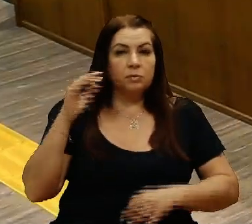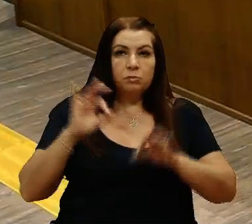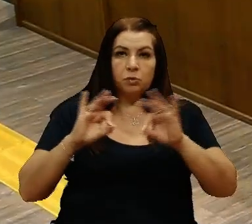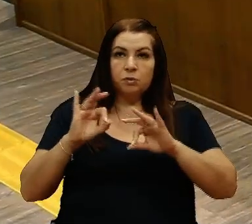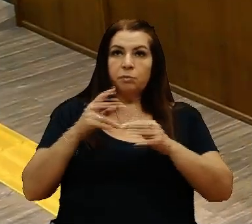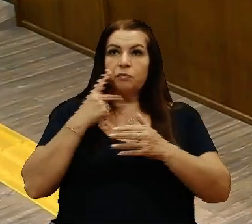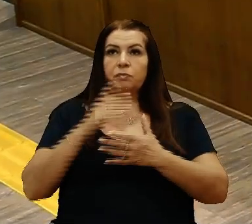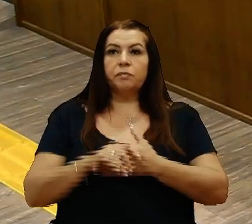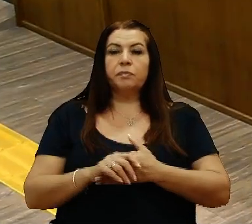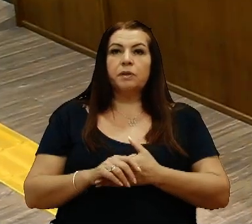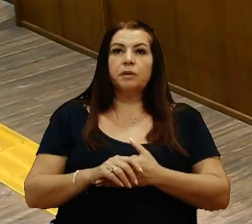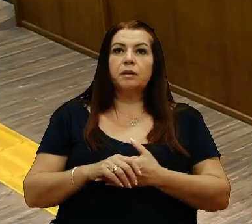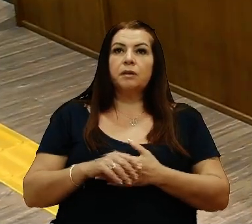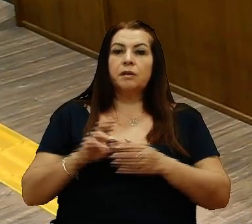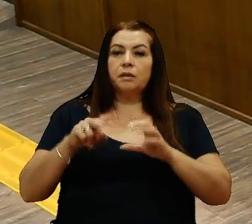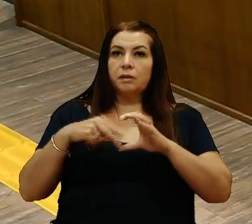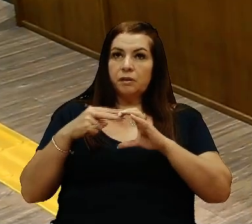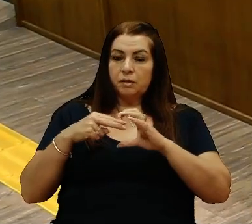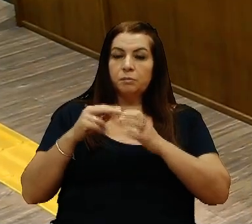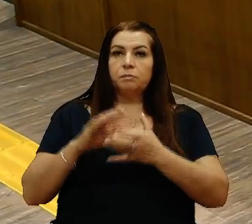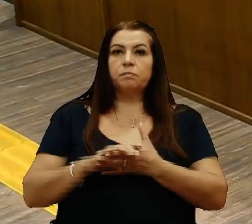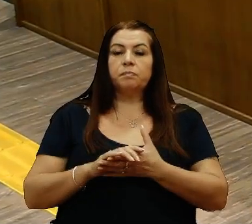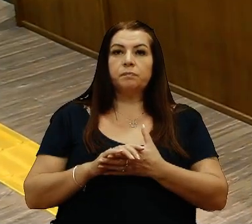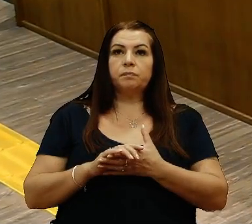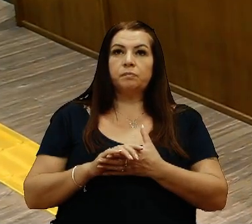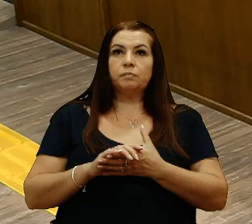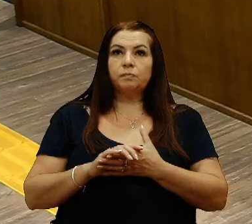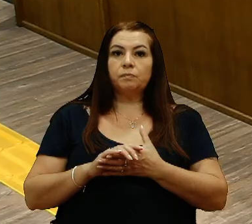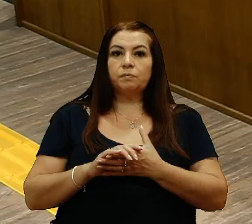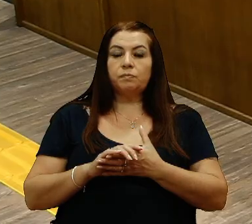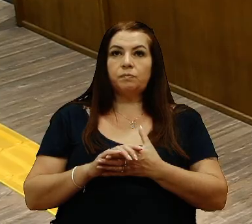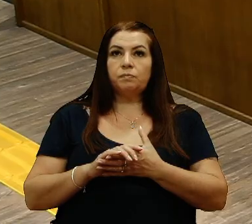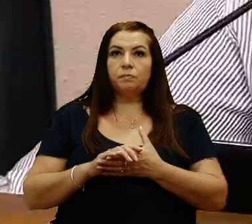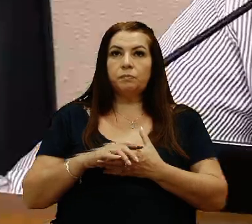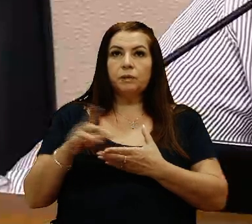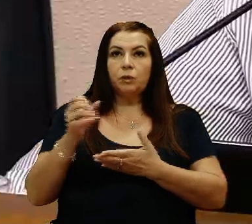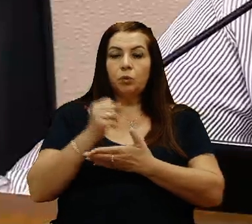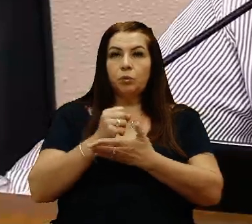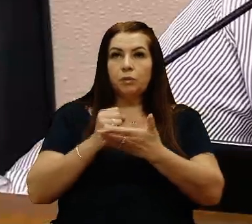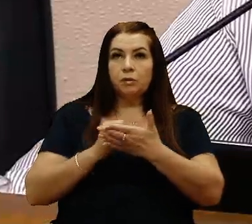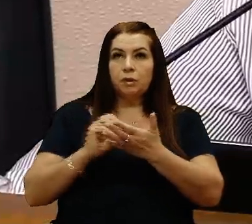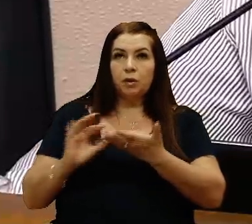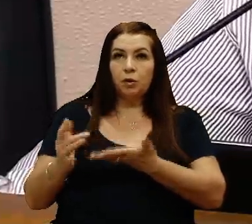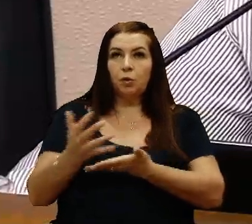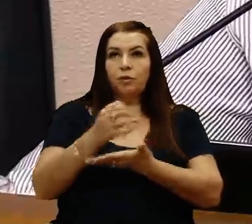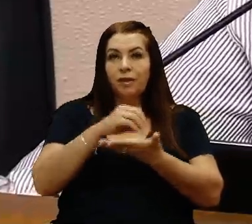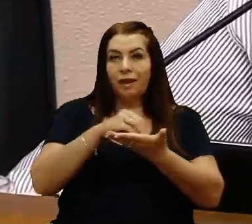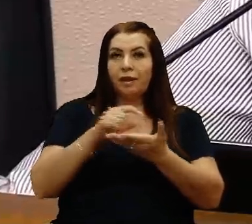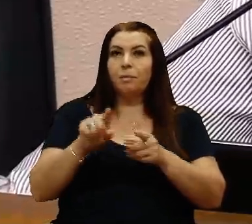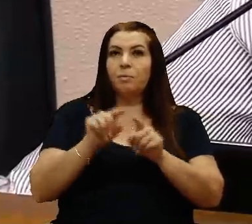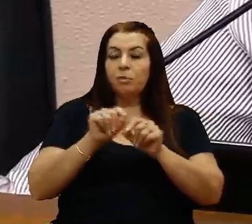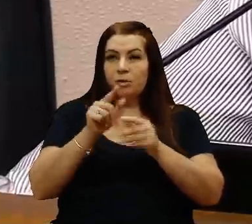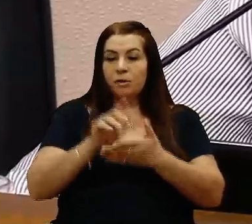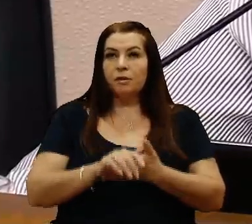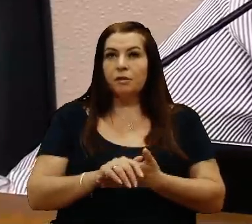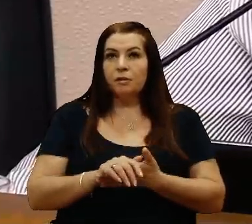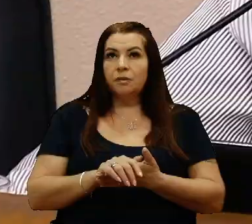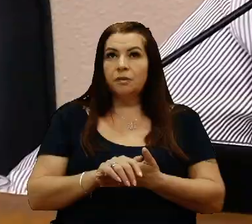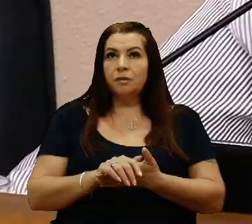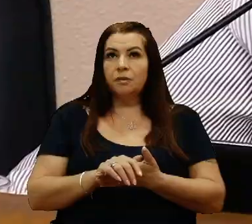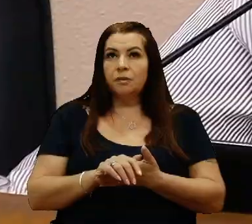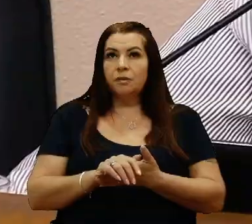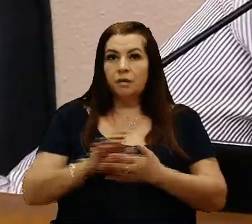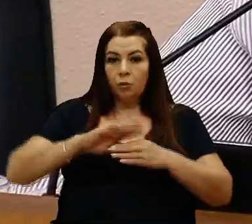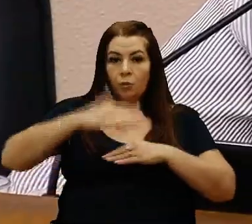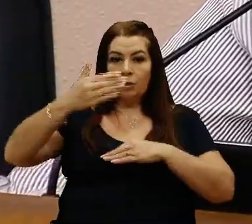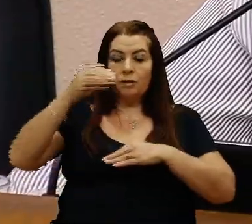Câmara de Vereadores, estamos em vias de contratação com a Codeca para instalar os containers do